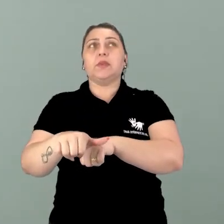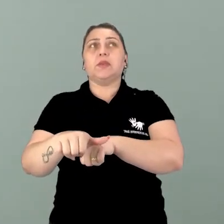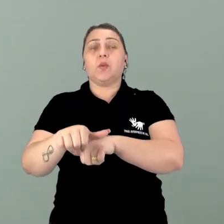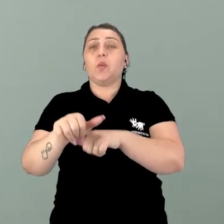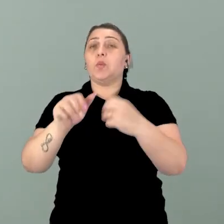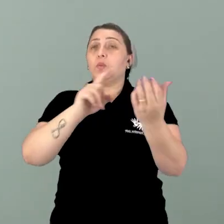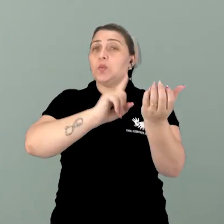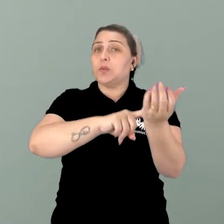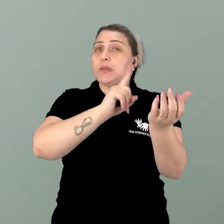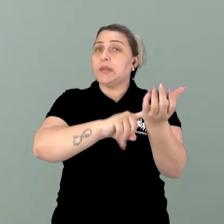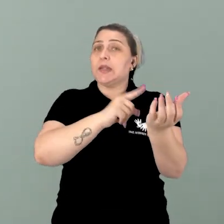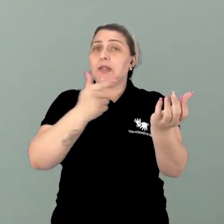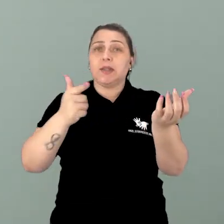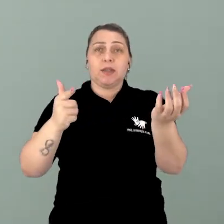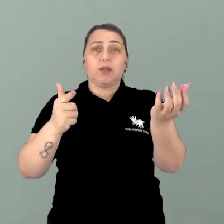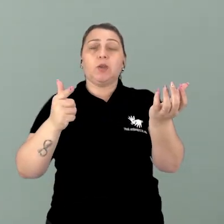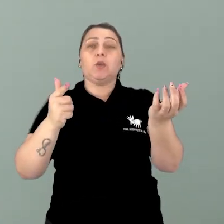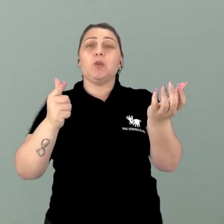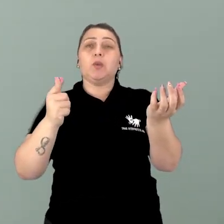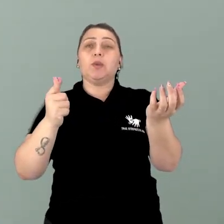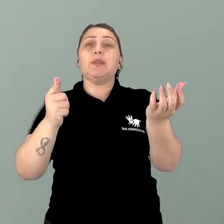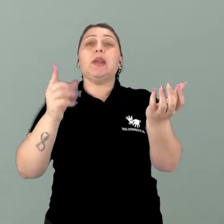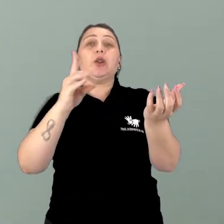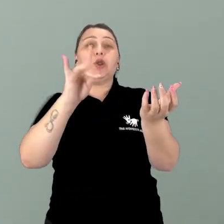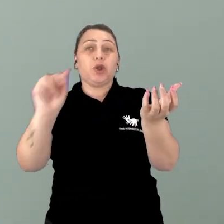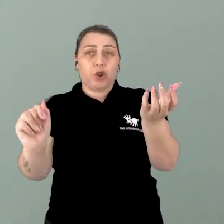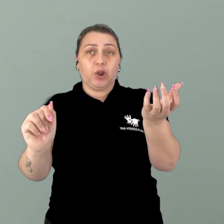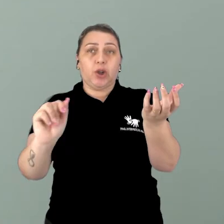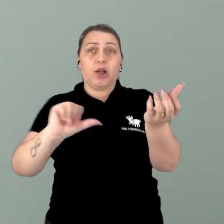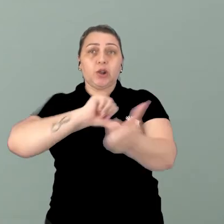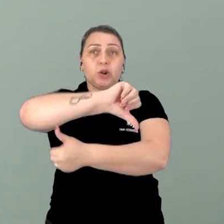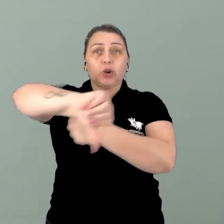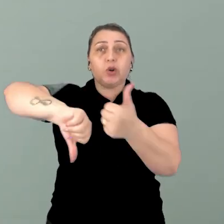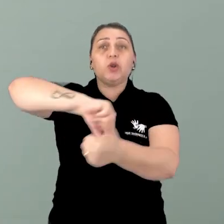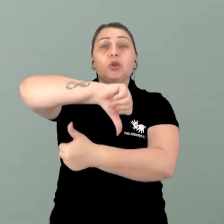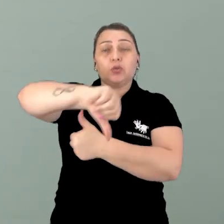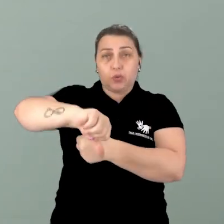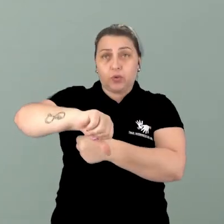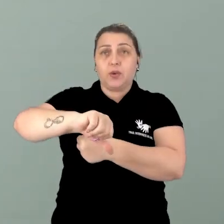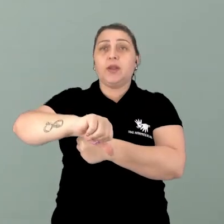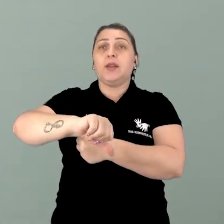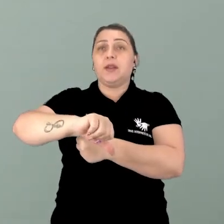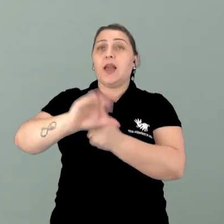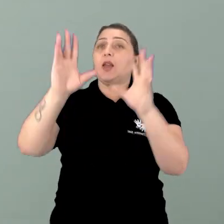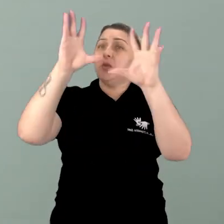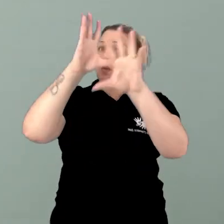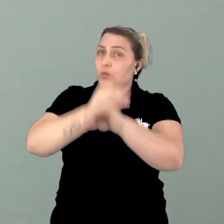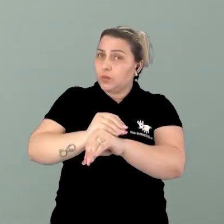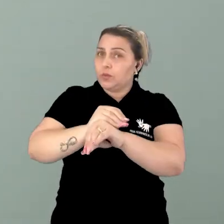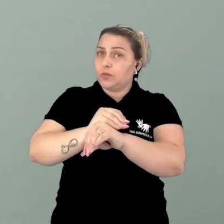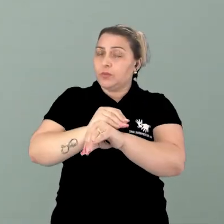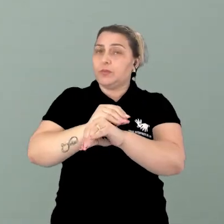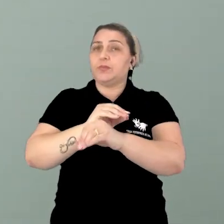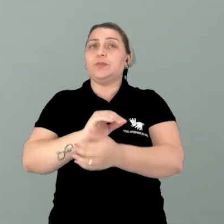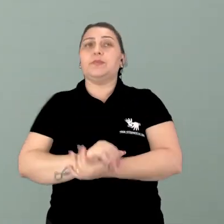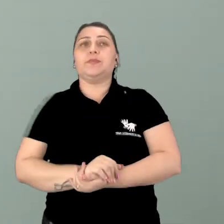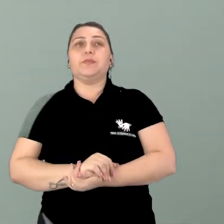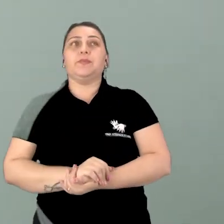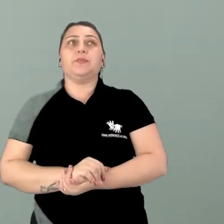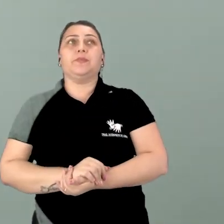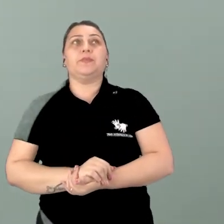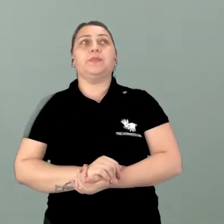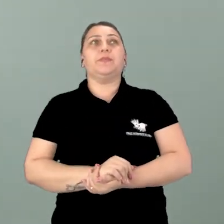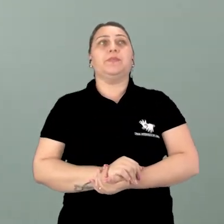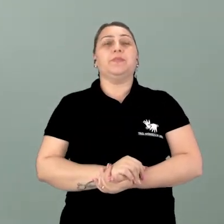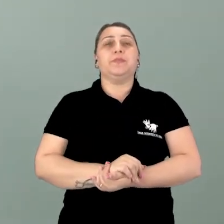estava, aquele lado que não estava recebendo a luz, ele troca com o que estava, e aí o outro que estava recebendo, ele não vai ficar recebendo luz tão